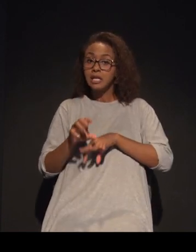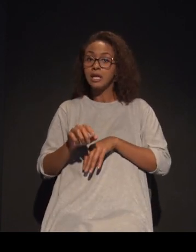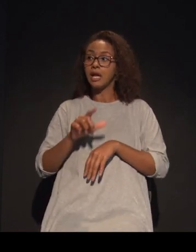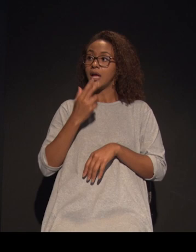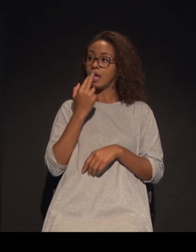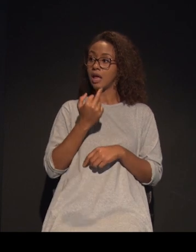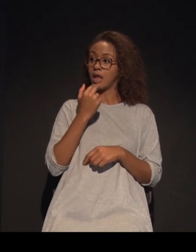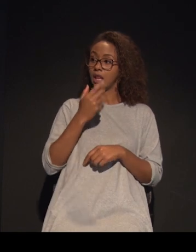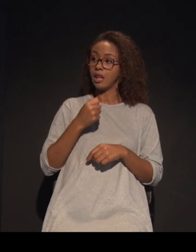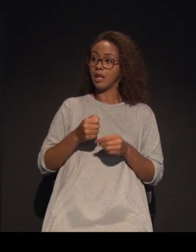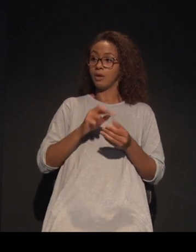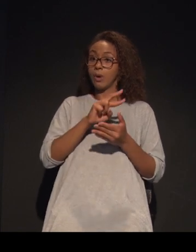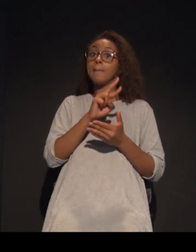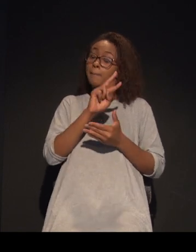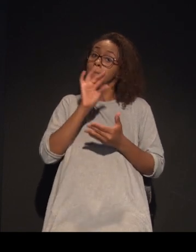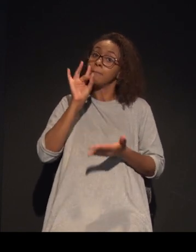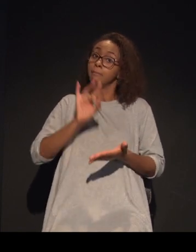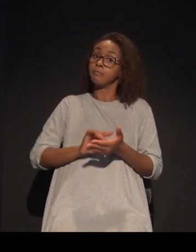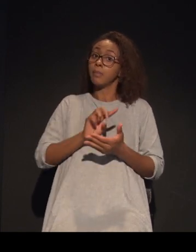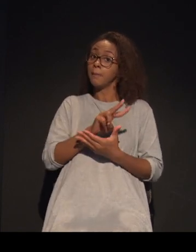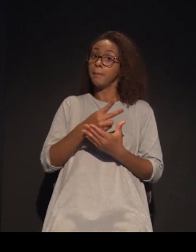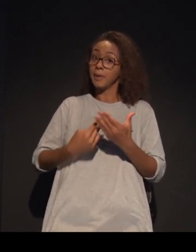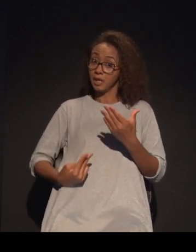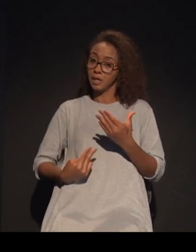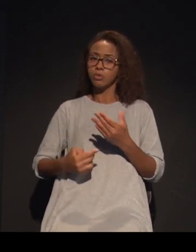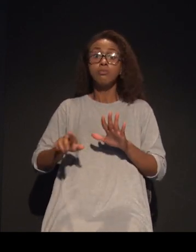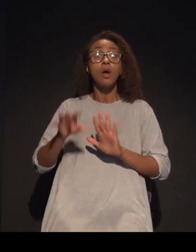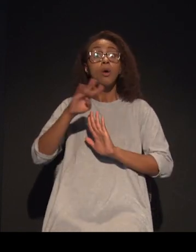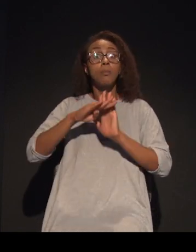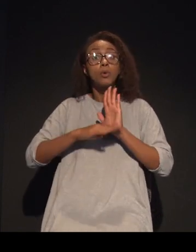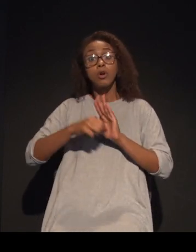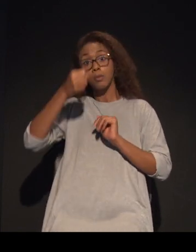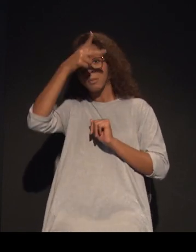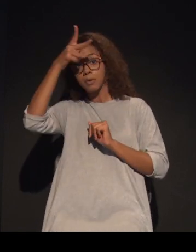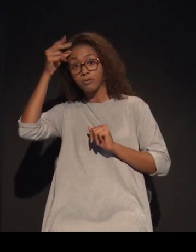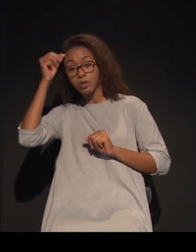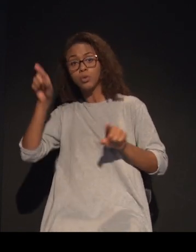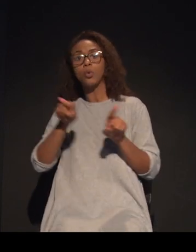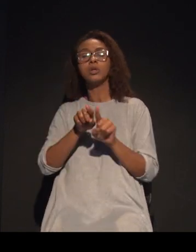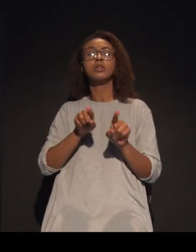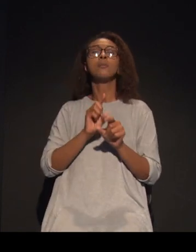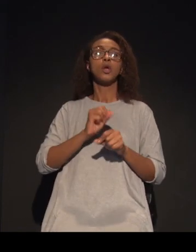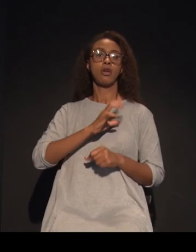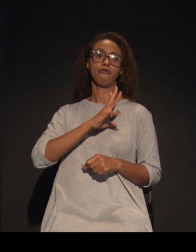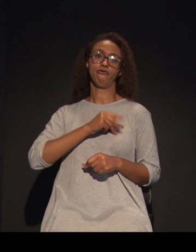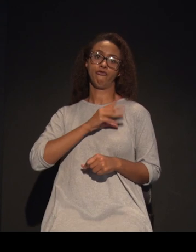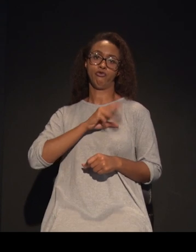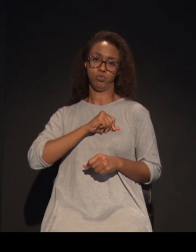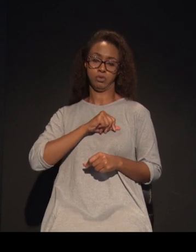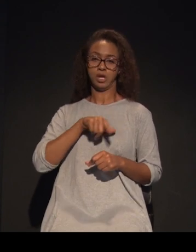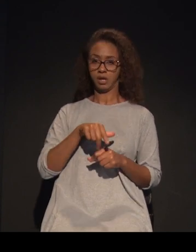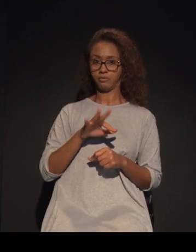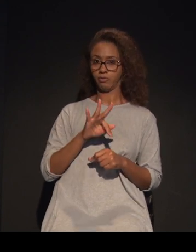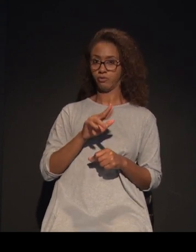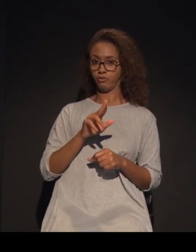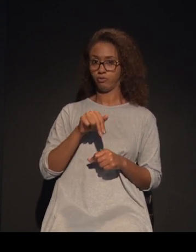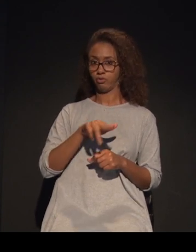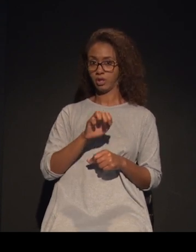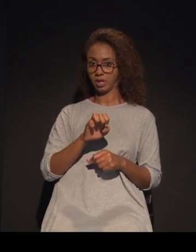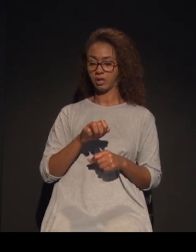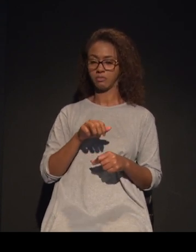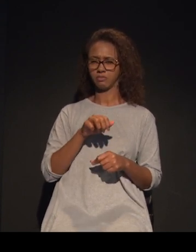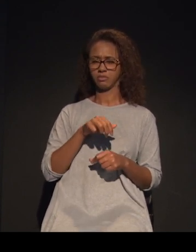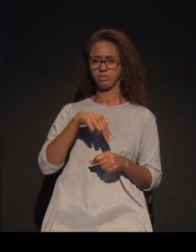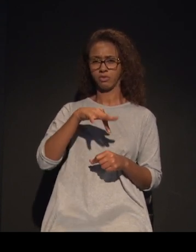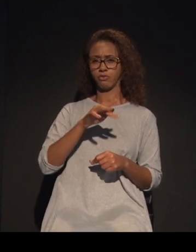nando tem reconhecimento da semec da prefeitura e da funai vai pra os alunos da cidade acompanhar